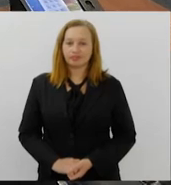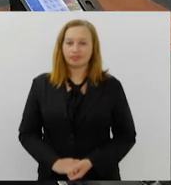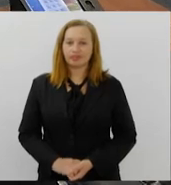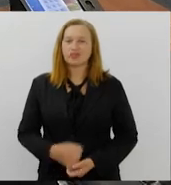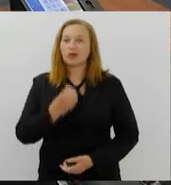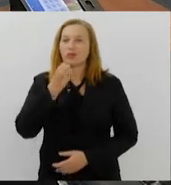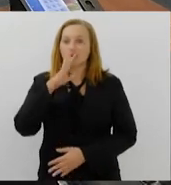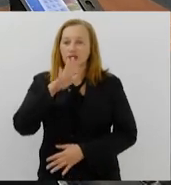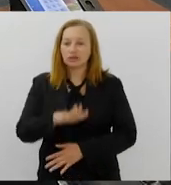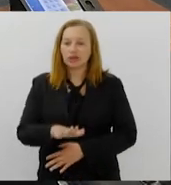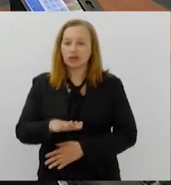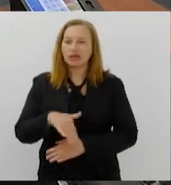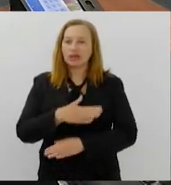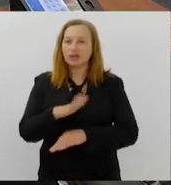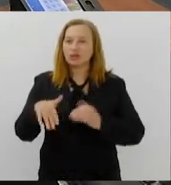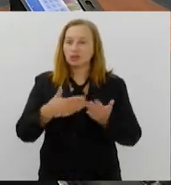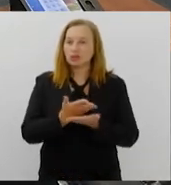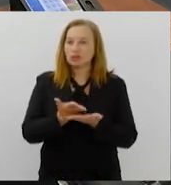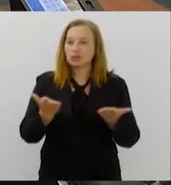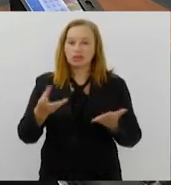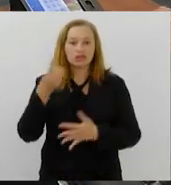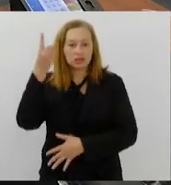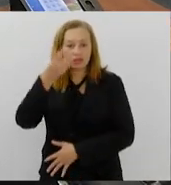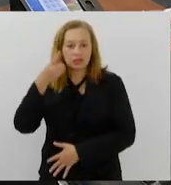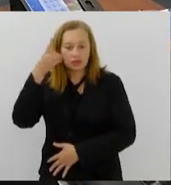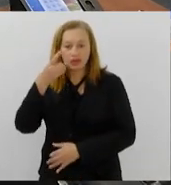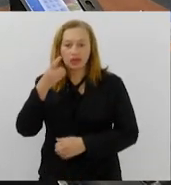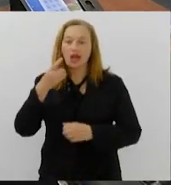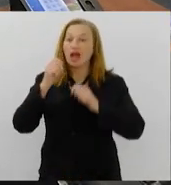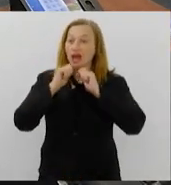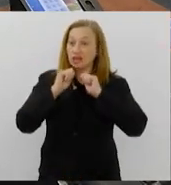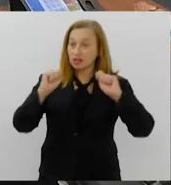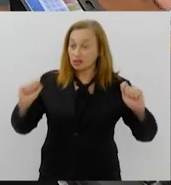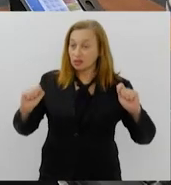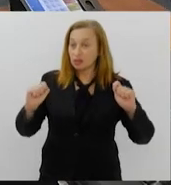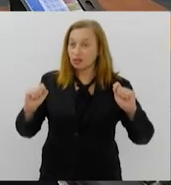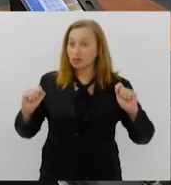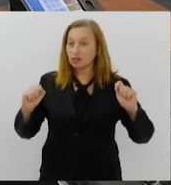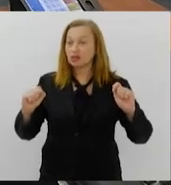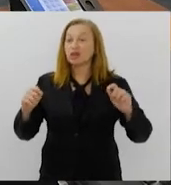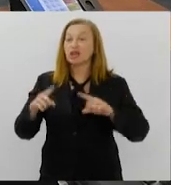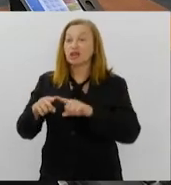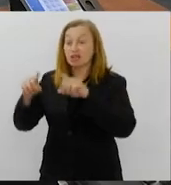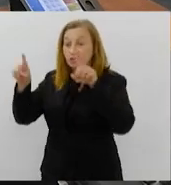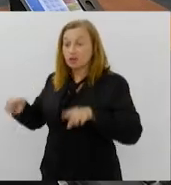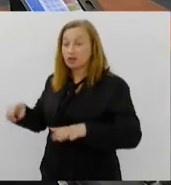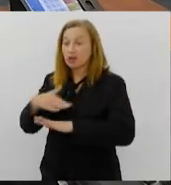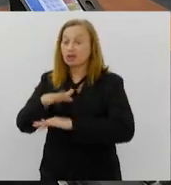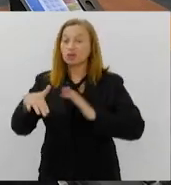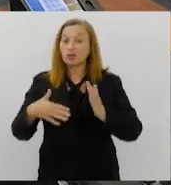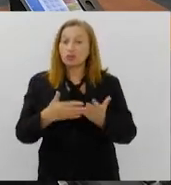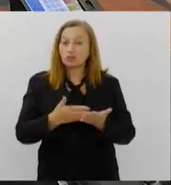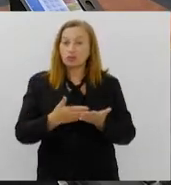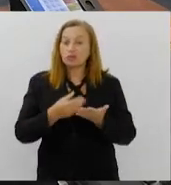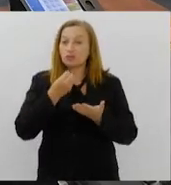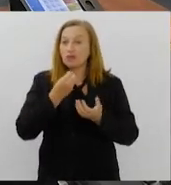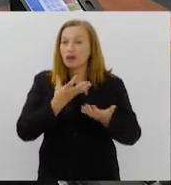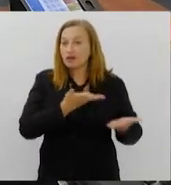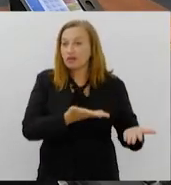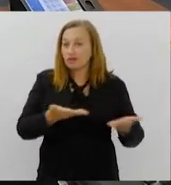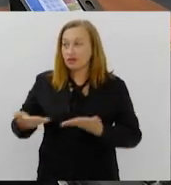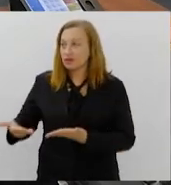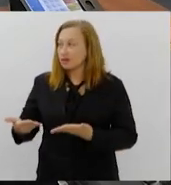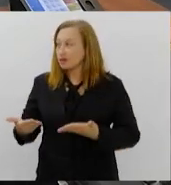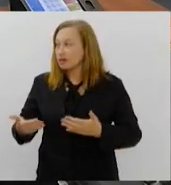Boa tarde, senhoras e senhores deputados, assessores, servidores, público presente, imprensa, sejam todos bem-vindos.